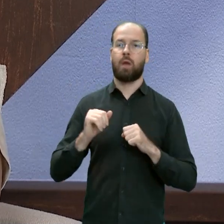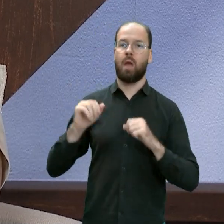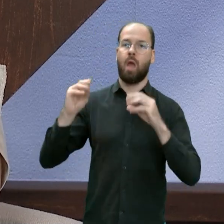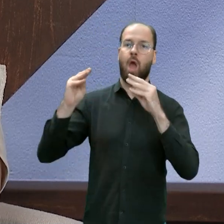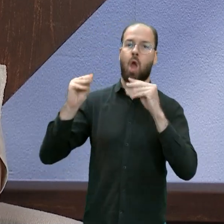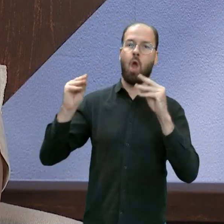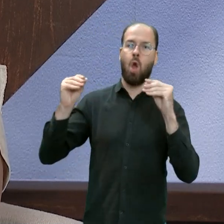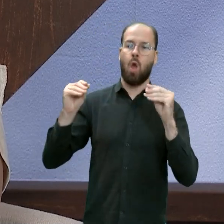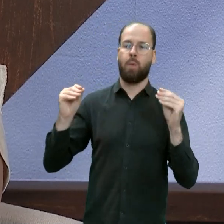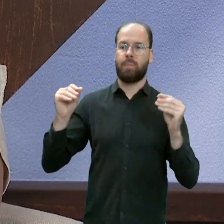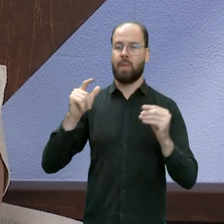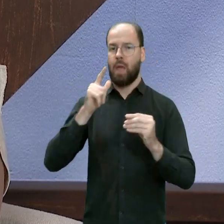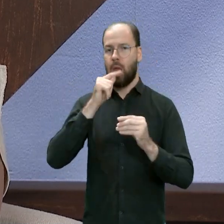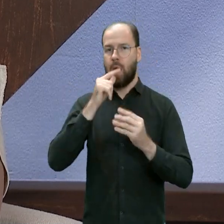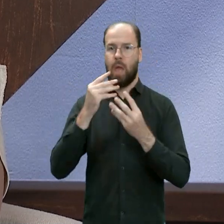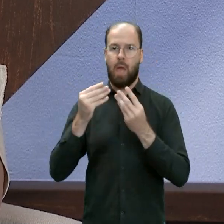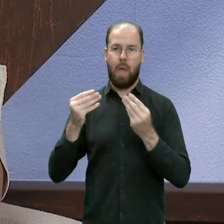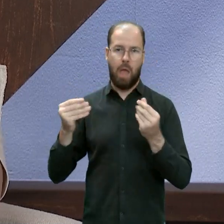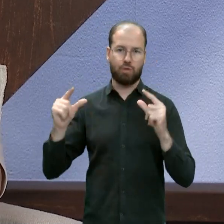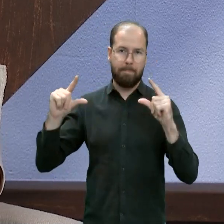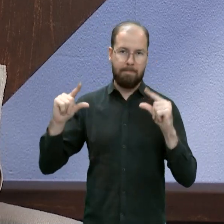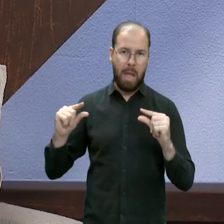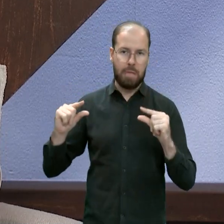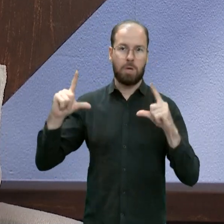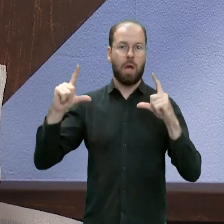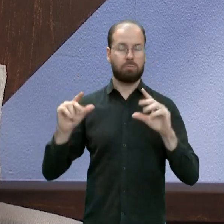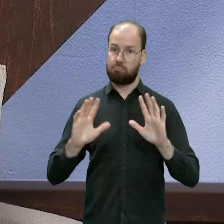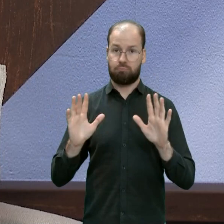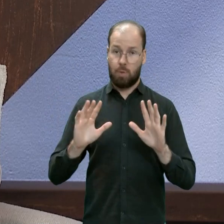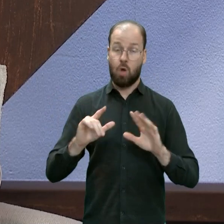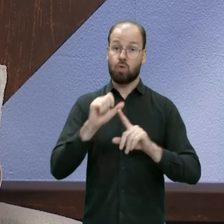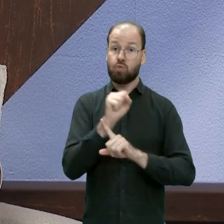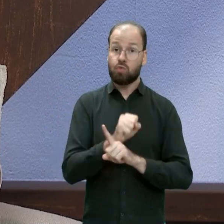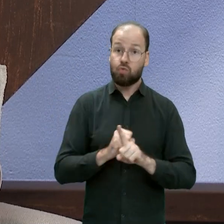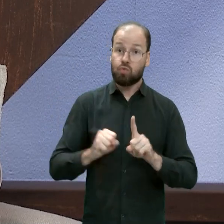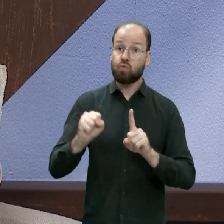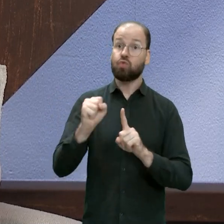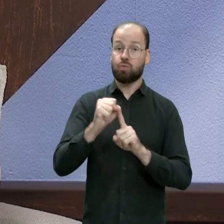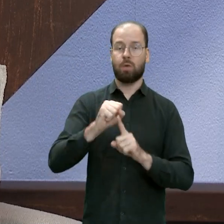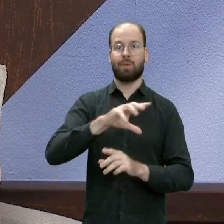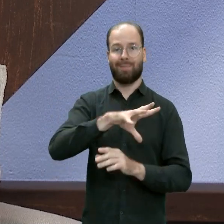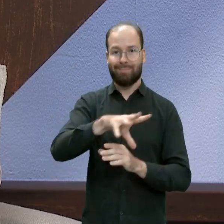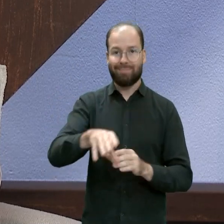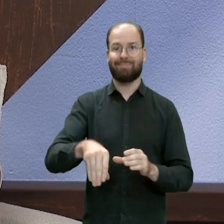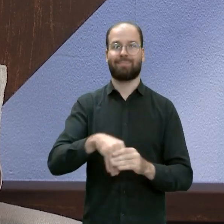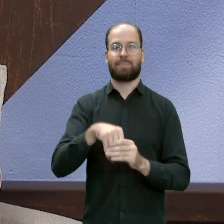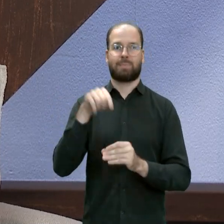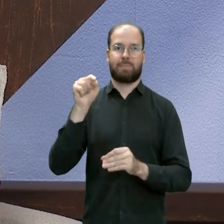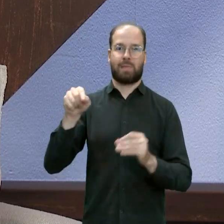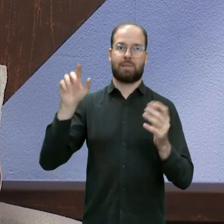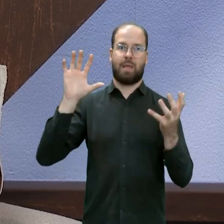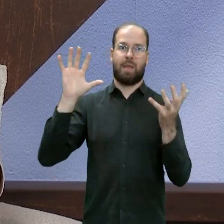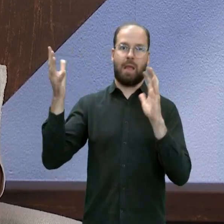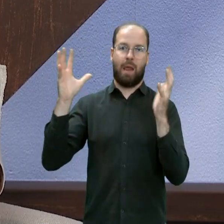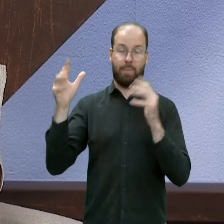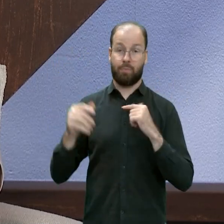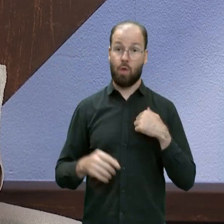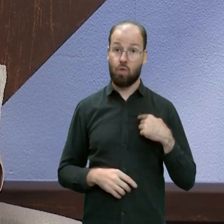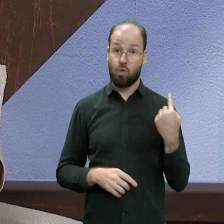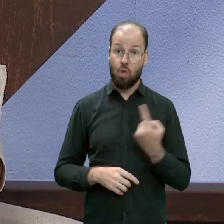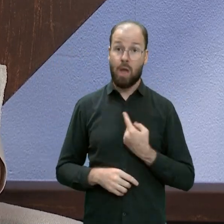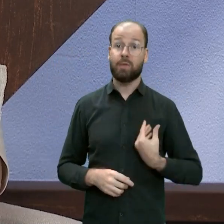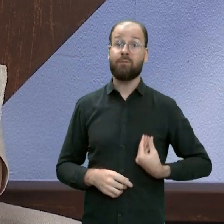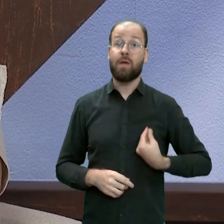baixa. Não, a sociedade está inserida nesse clima, né? A gente vive, né, dentro do